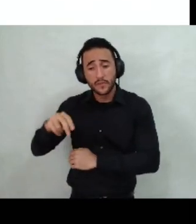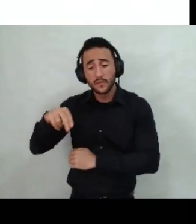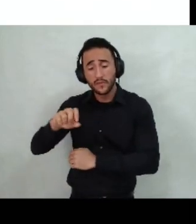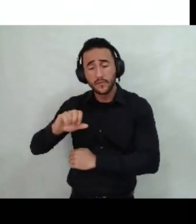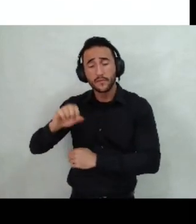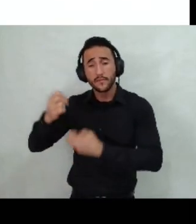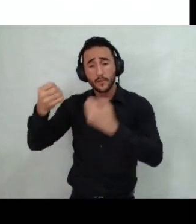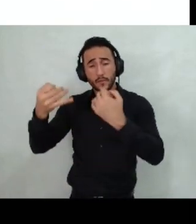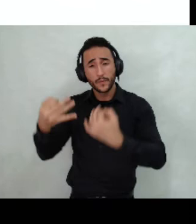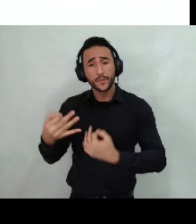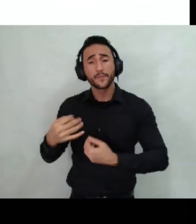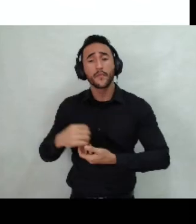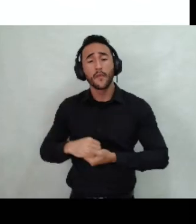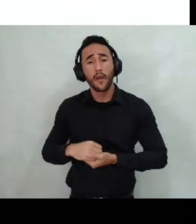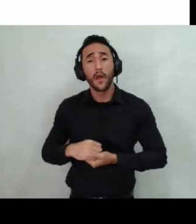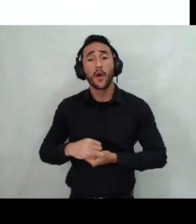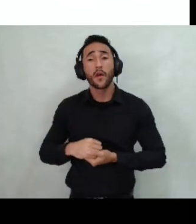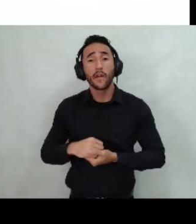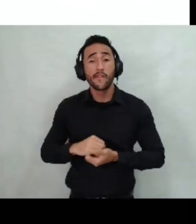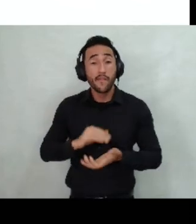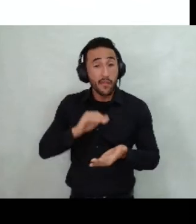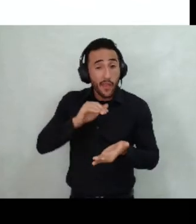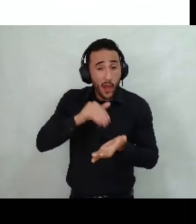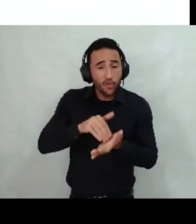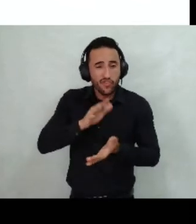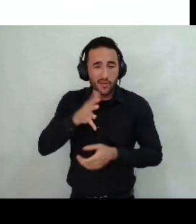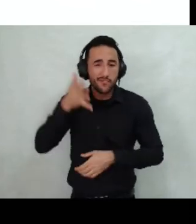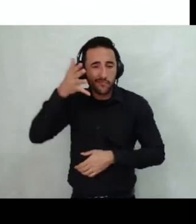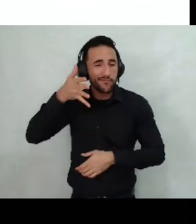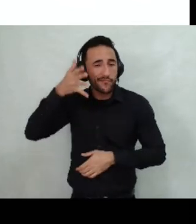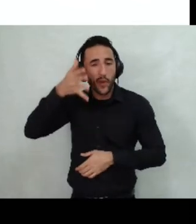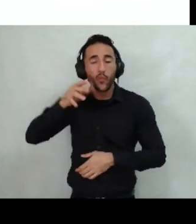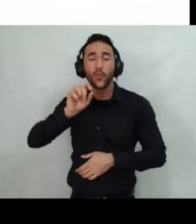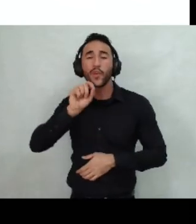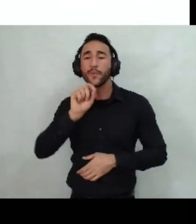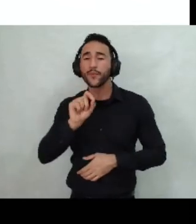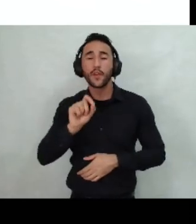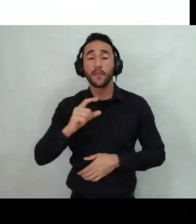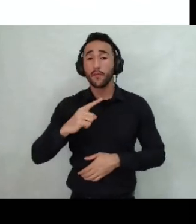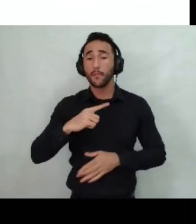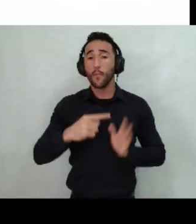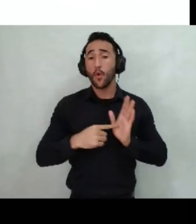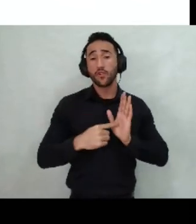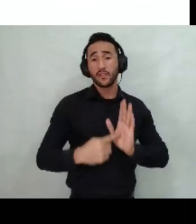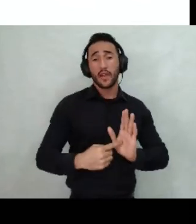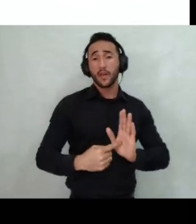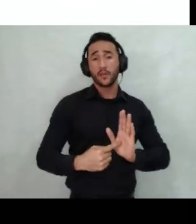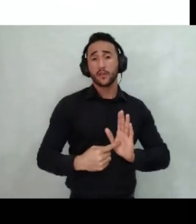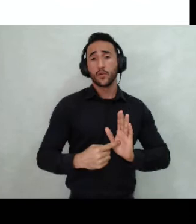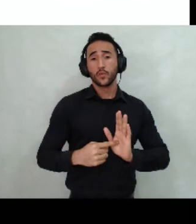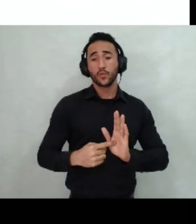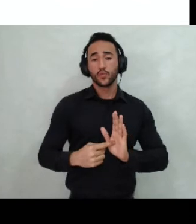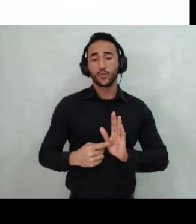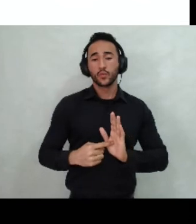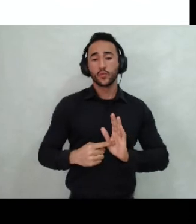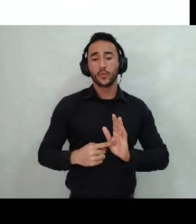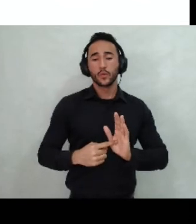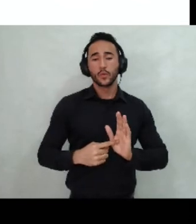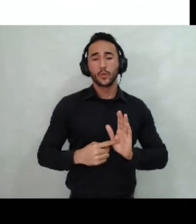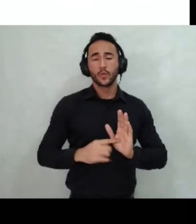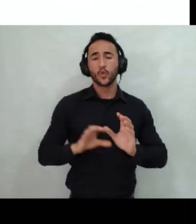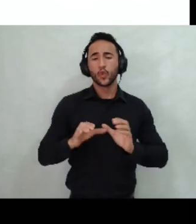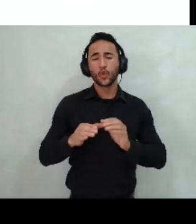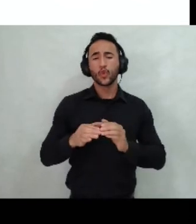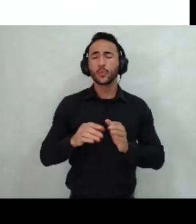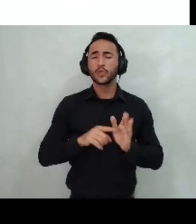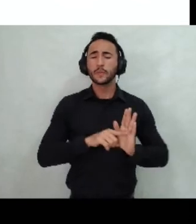quero finalizar essa minha apresentação com um estudo de caso, do qual eu estou participando, já concluído, que foi o EPICOPS, um